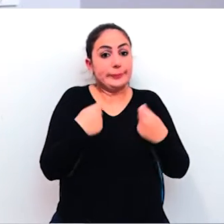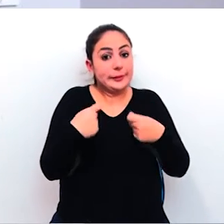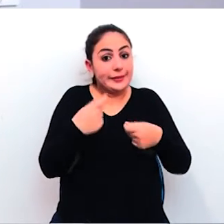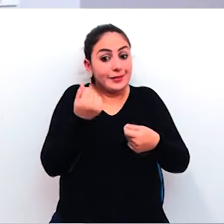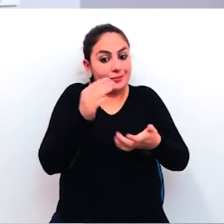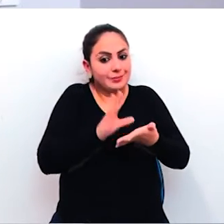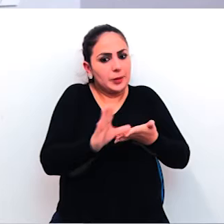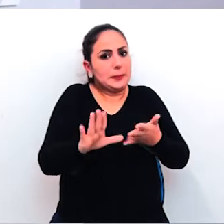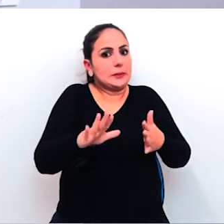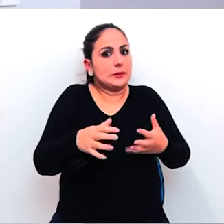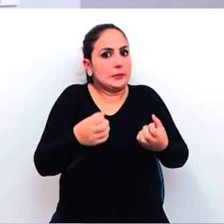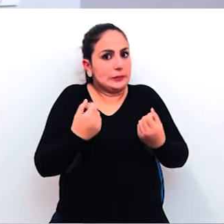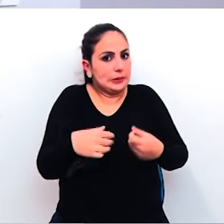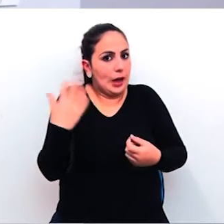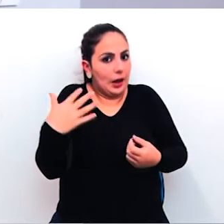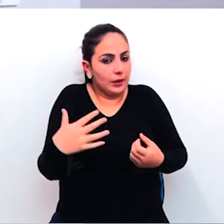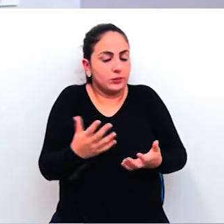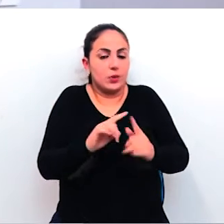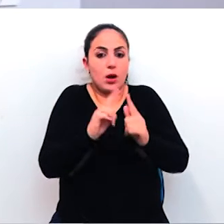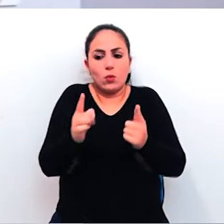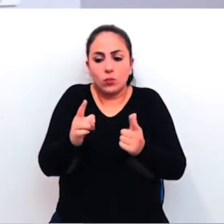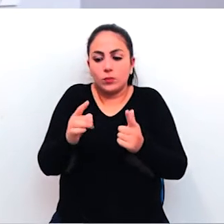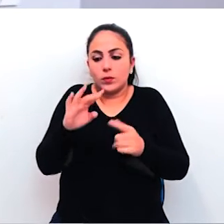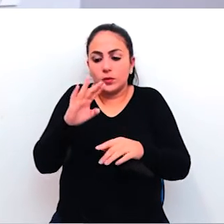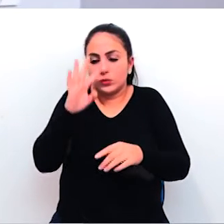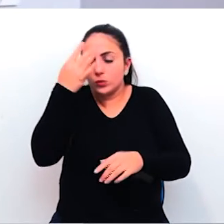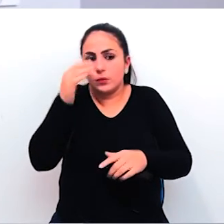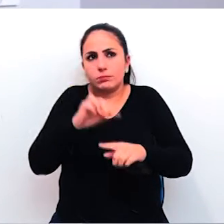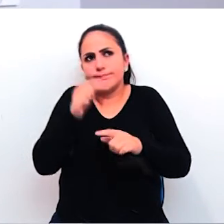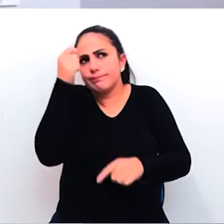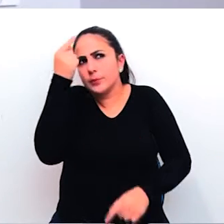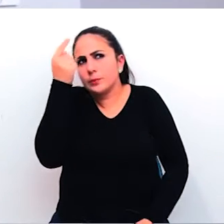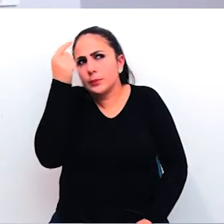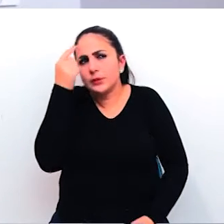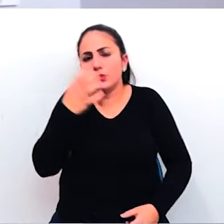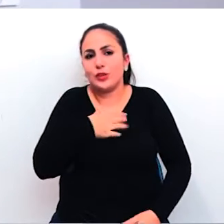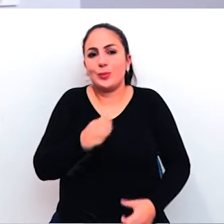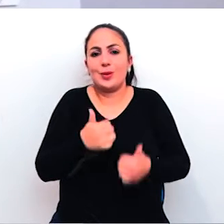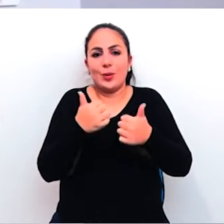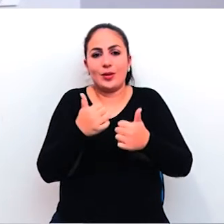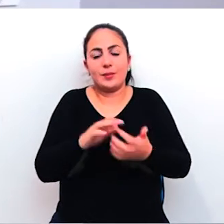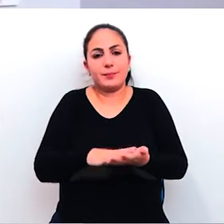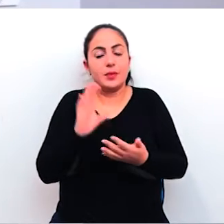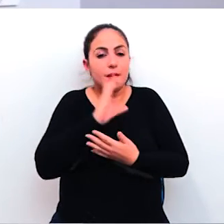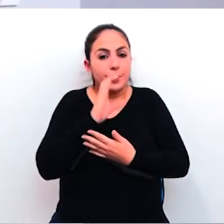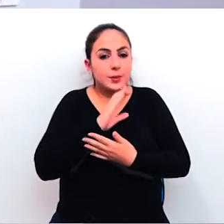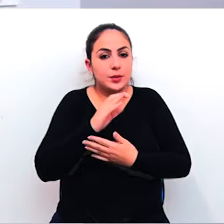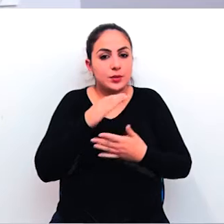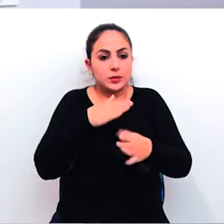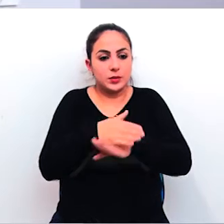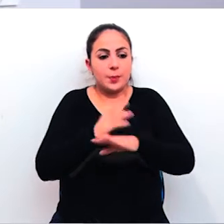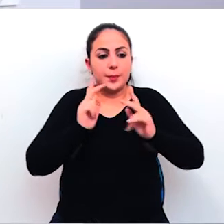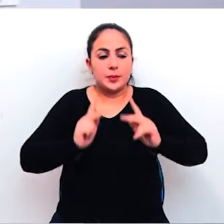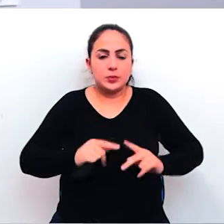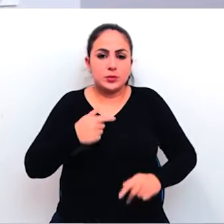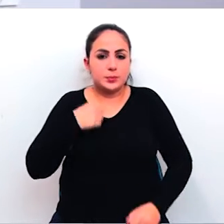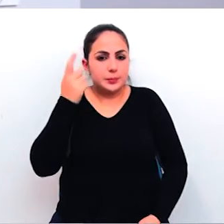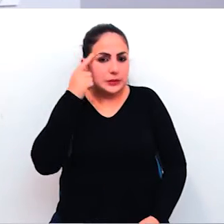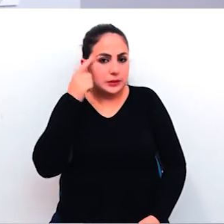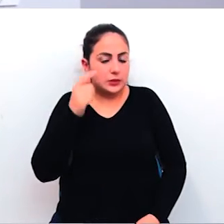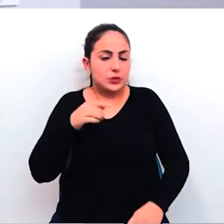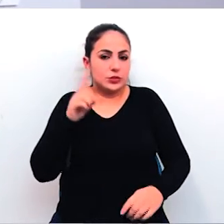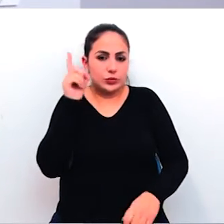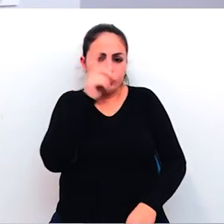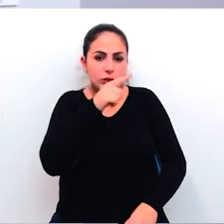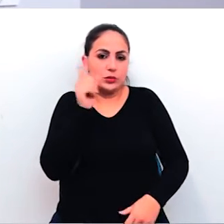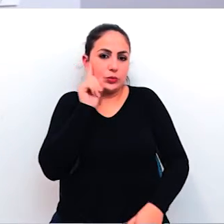talvez com investimentos mais pesados outras talvez com soluções criativas buscar uma solução para essas pessoas que estão enfrentando